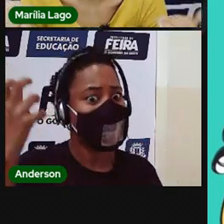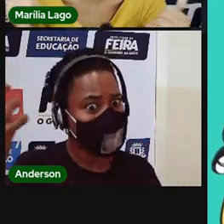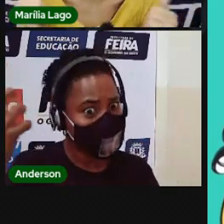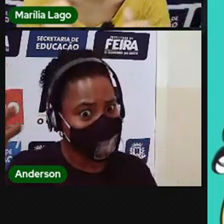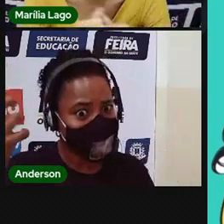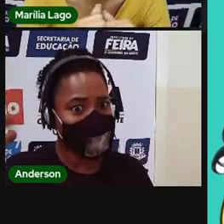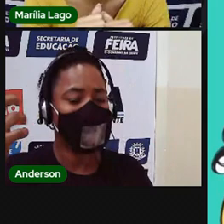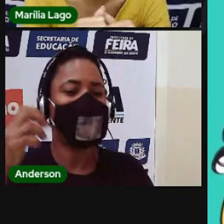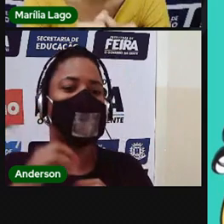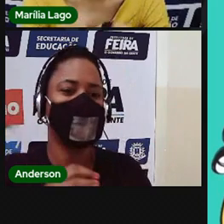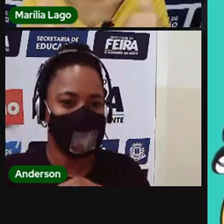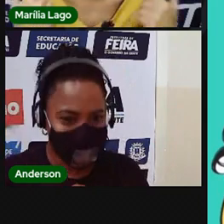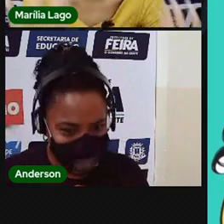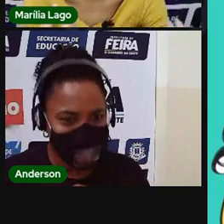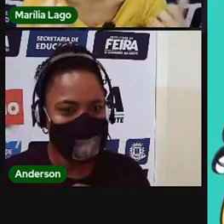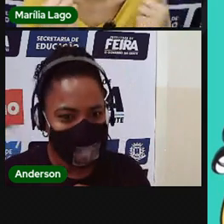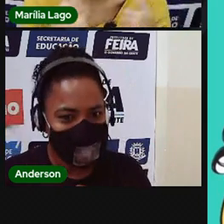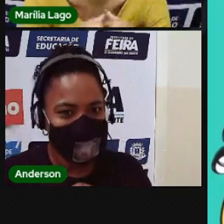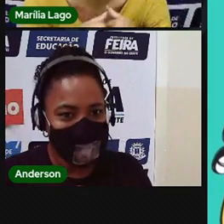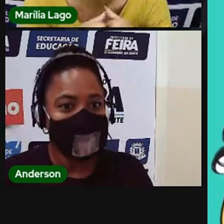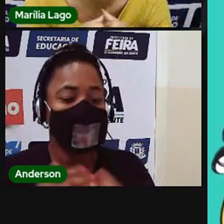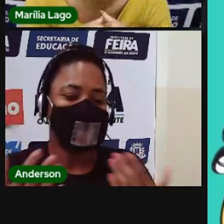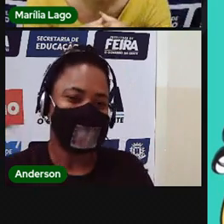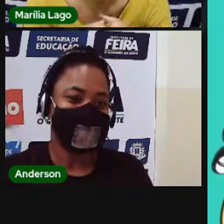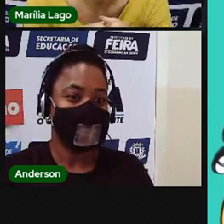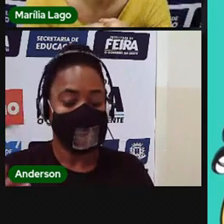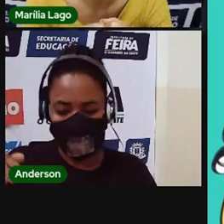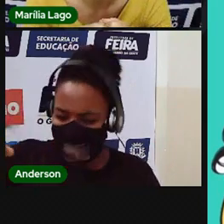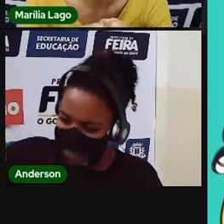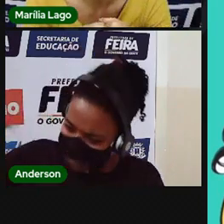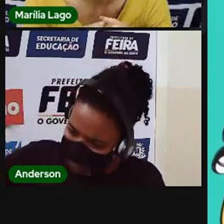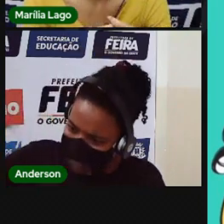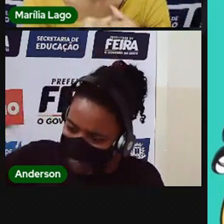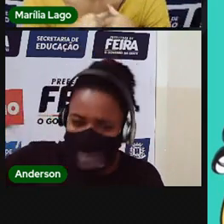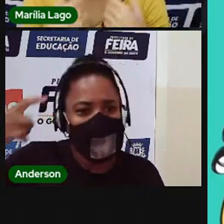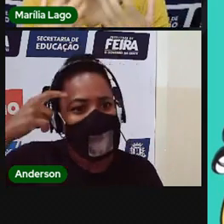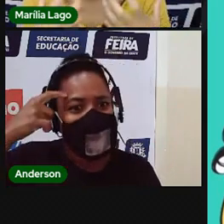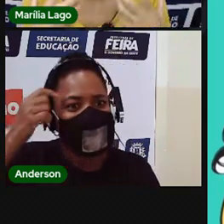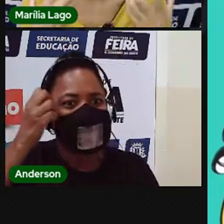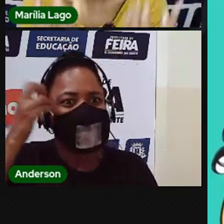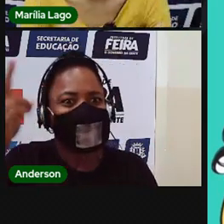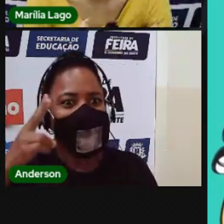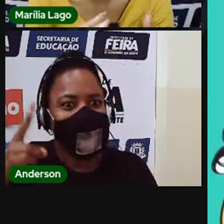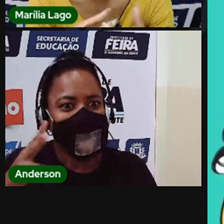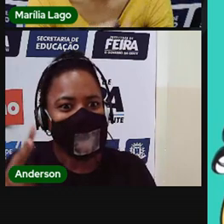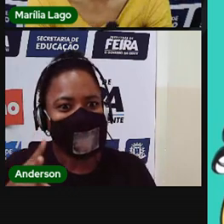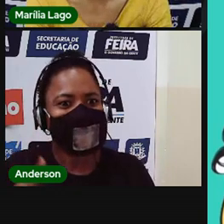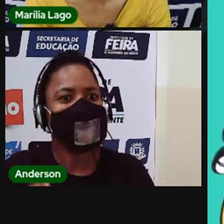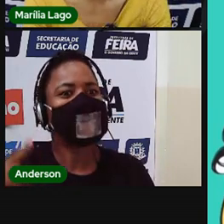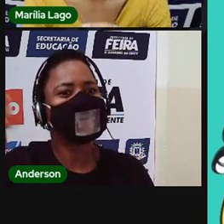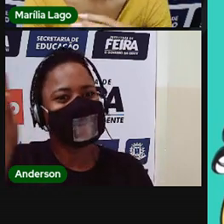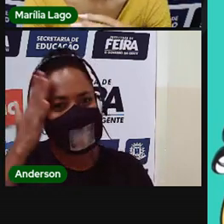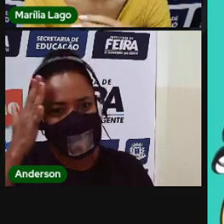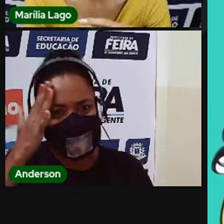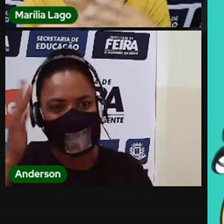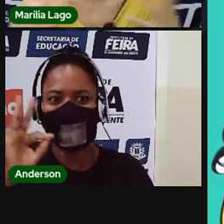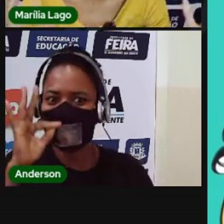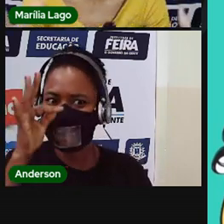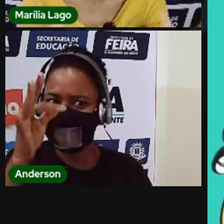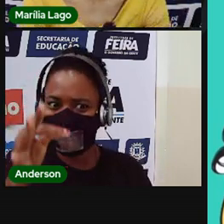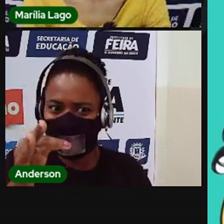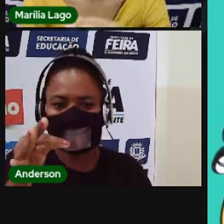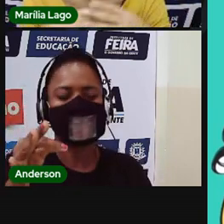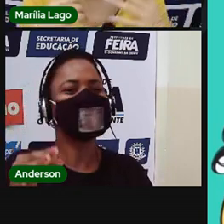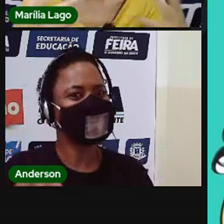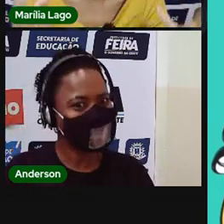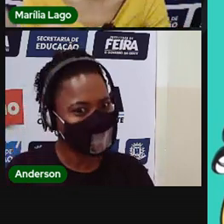época, mas eu já estava, né, sendo protagonista da minha própria história. Eu sempre gostei muito de